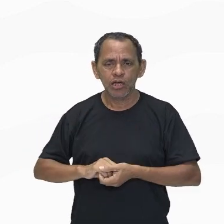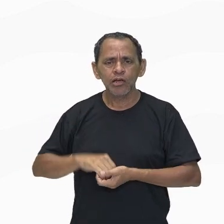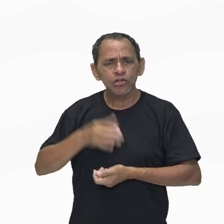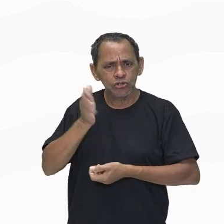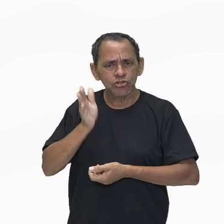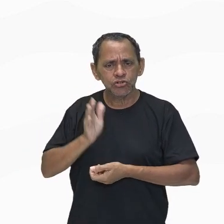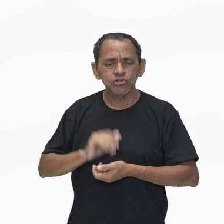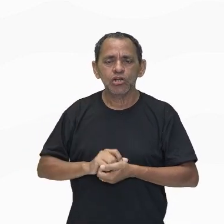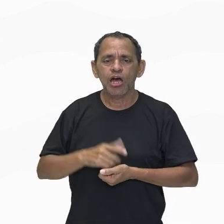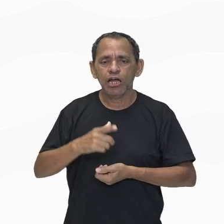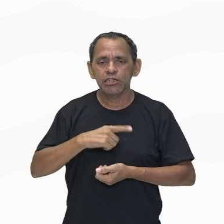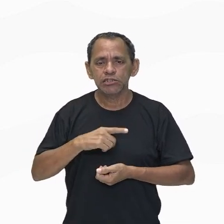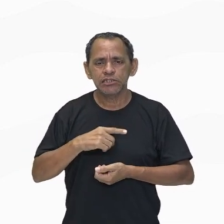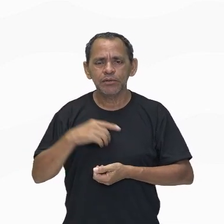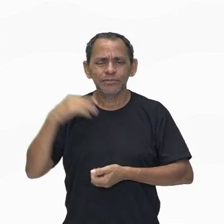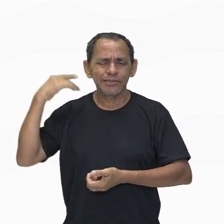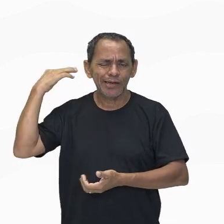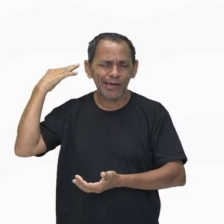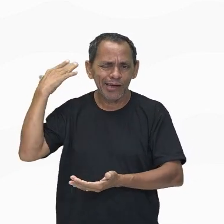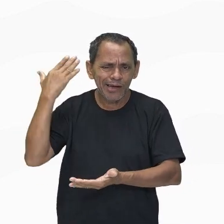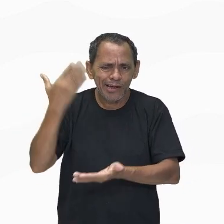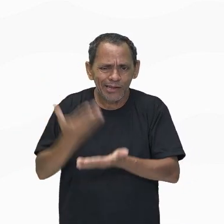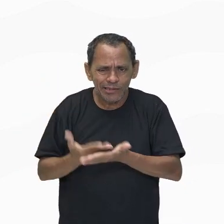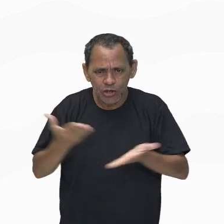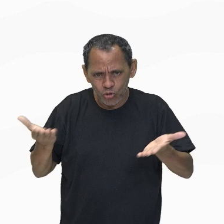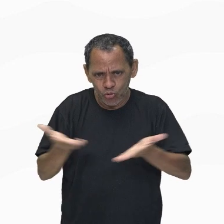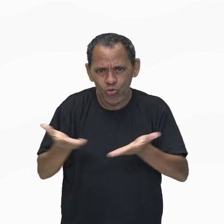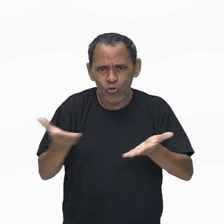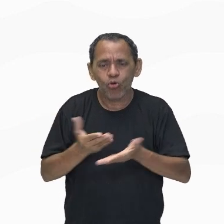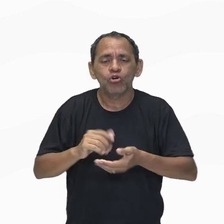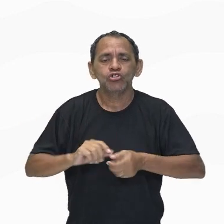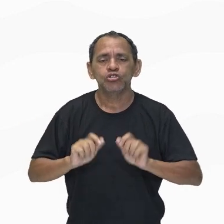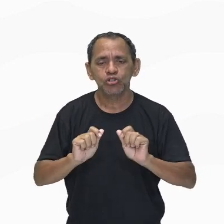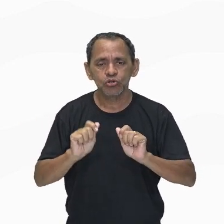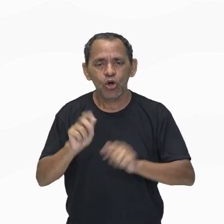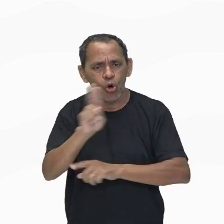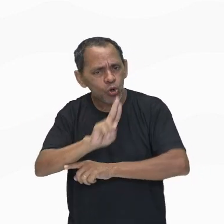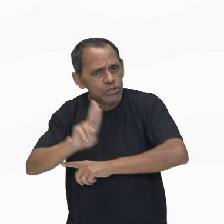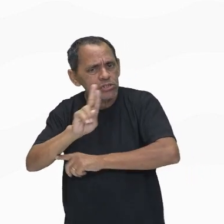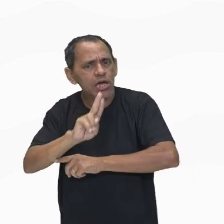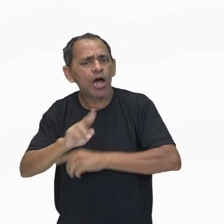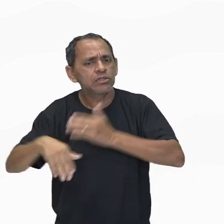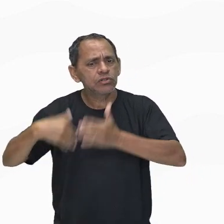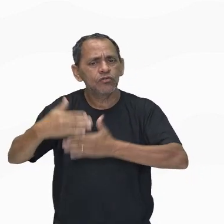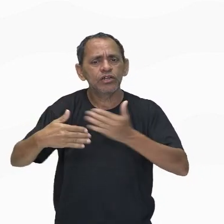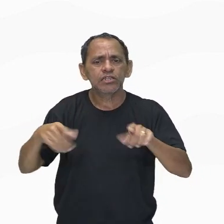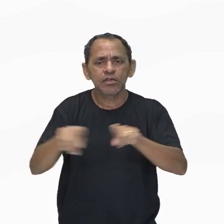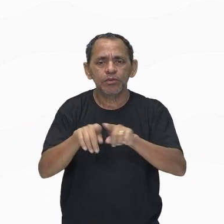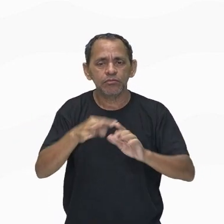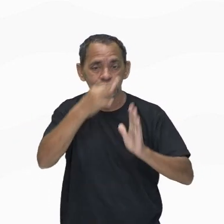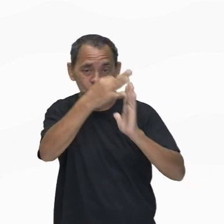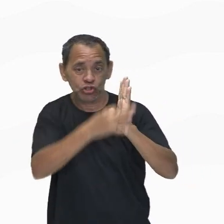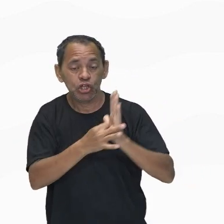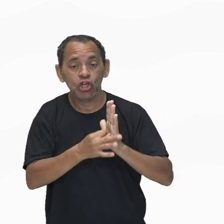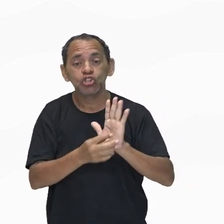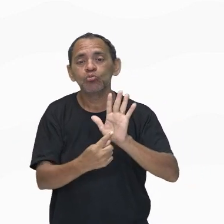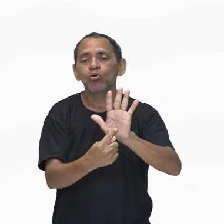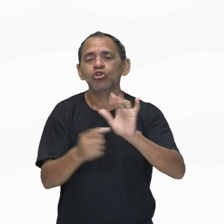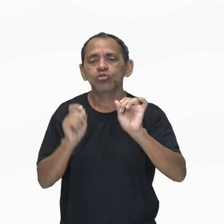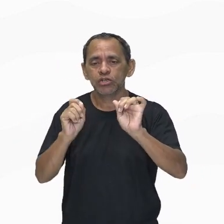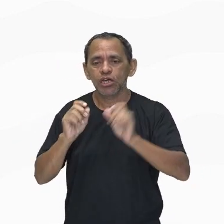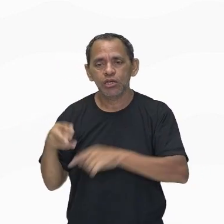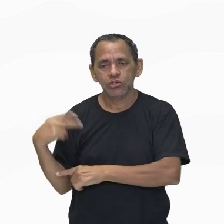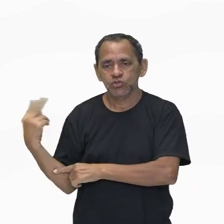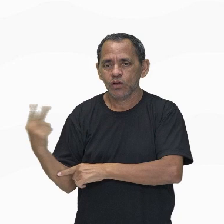que nós podemos adotar e desenvolver. O texto nos indica que os valores, eles não